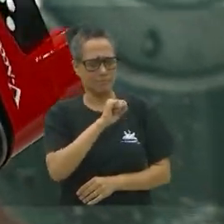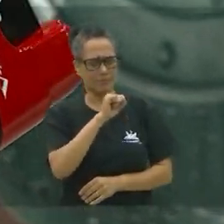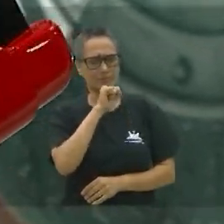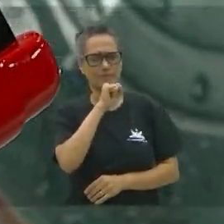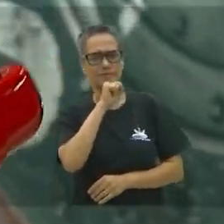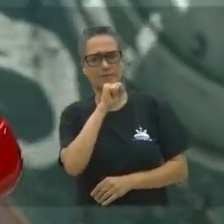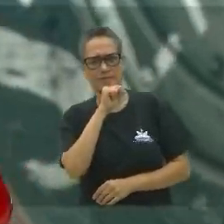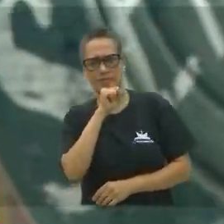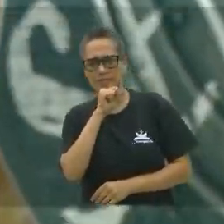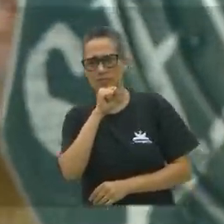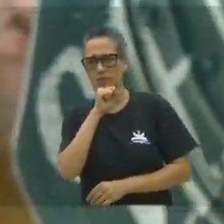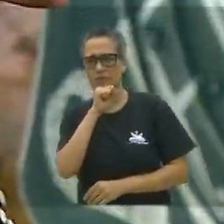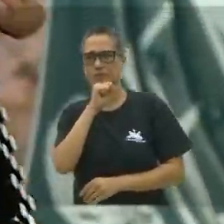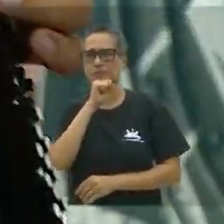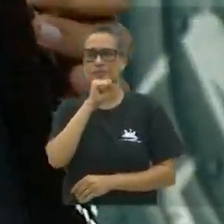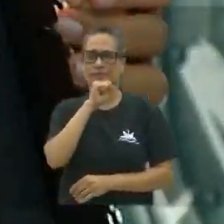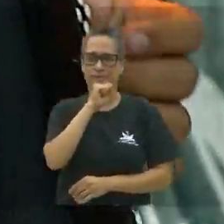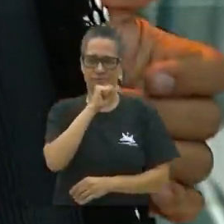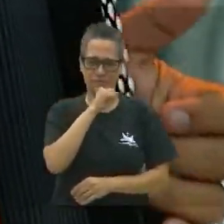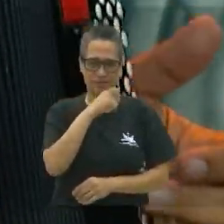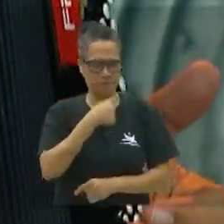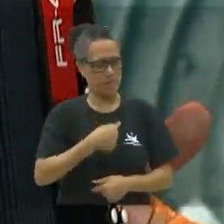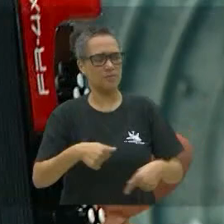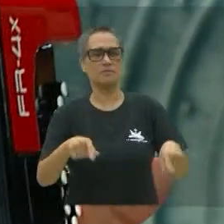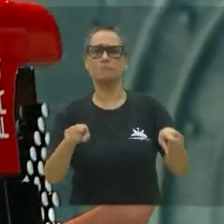Pai se derrama, família.